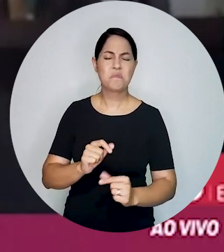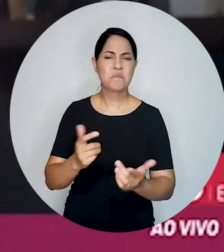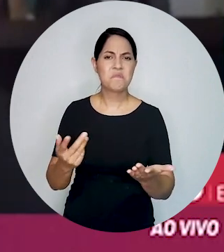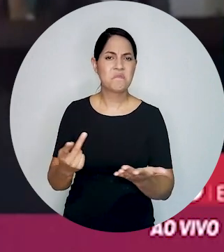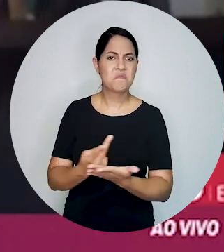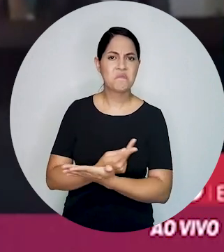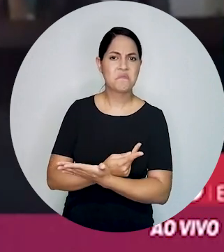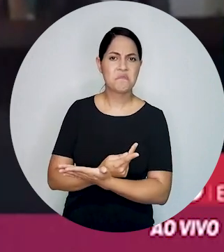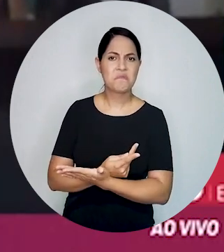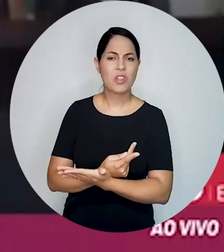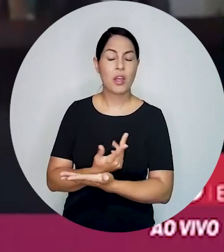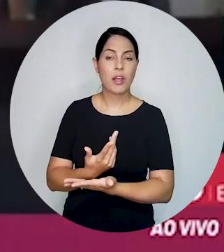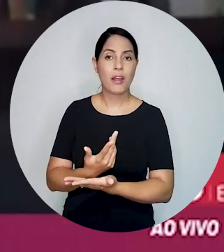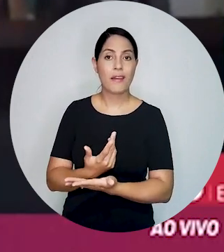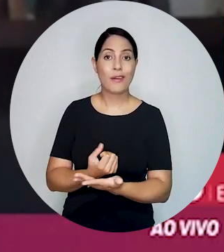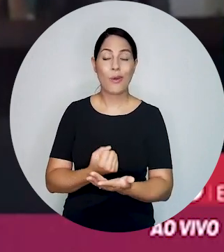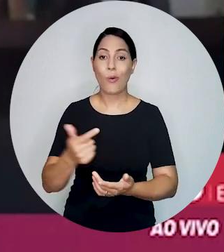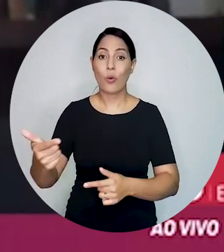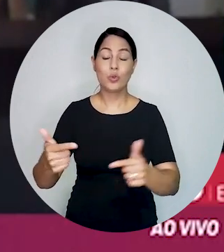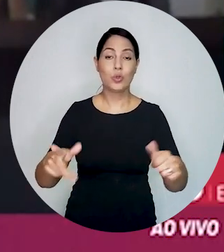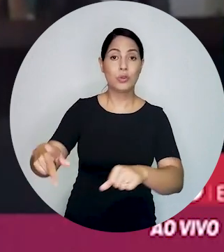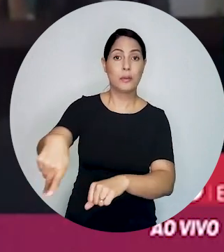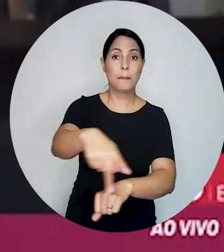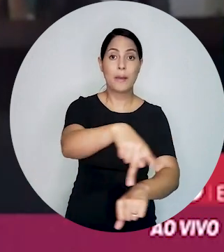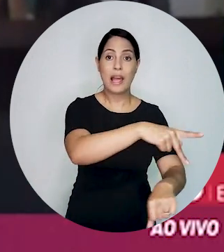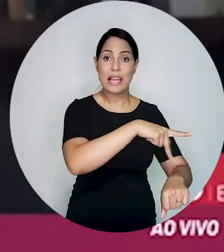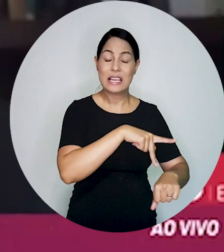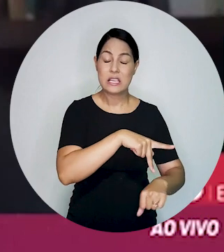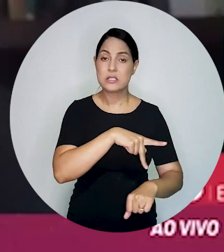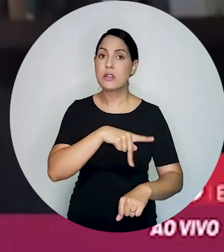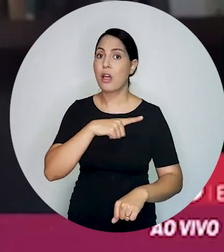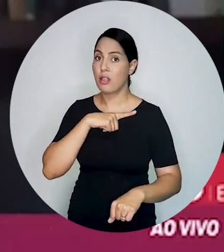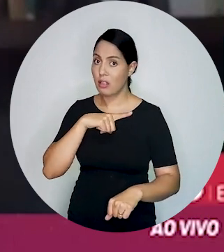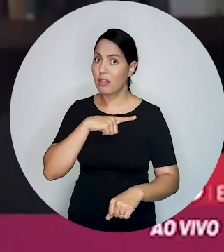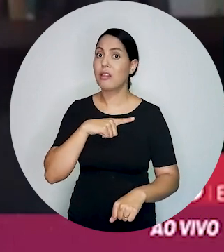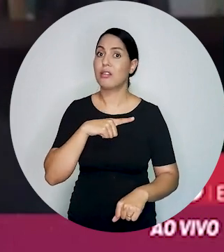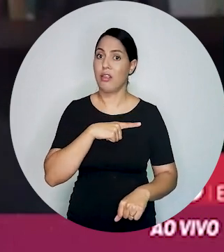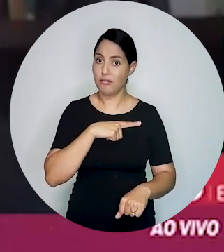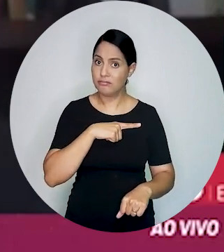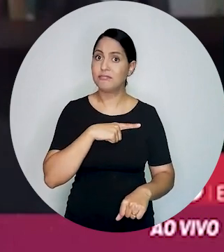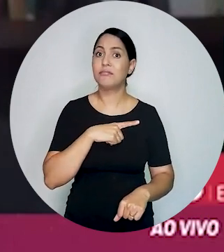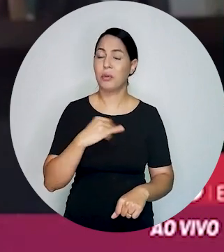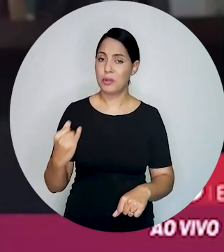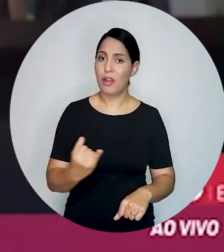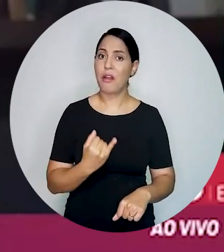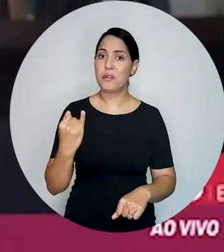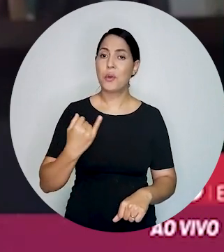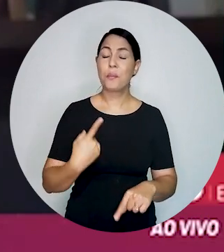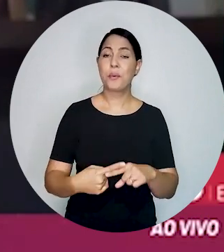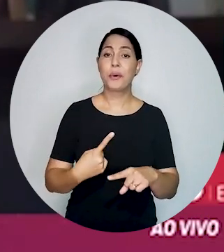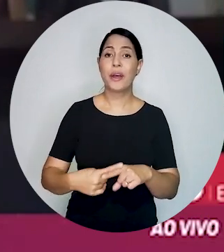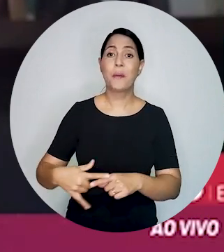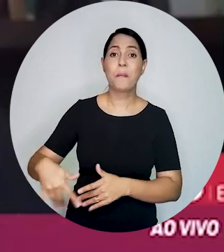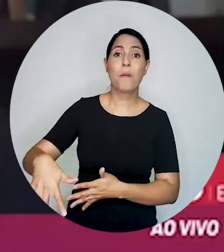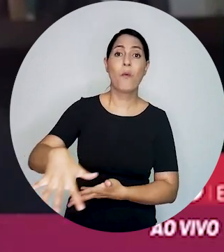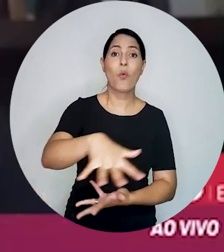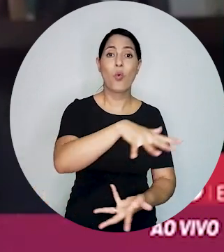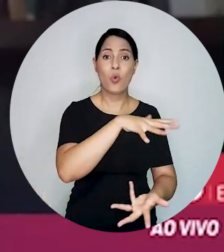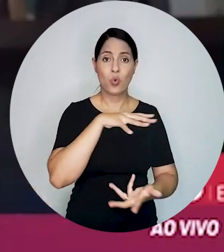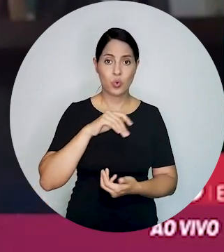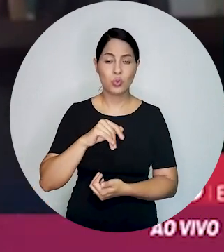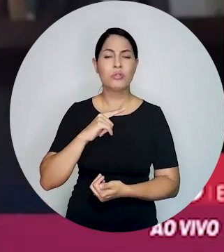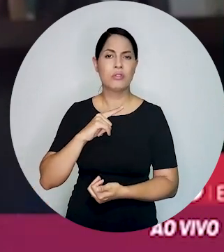futebol, que é uma realidade em muitos países. As principais ligas de futebol do mundo